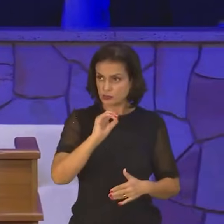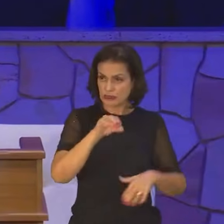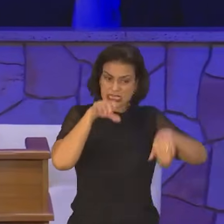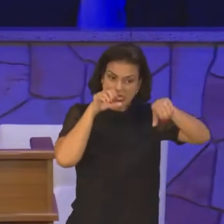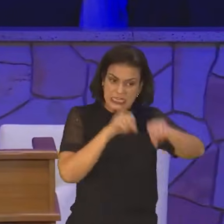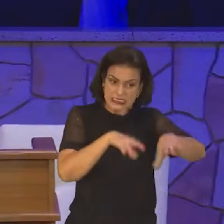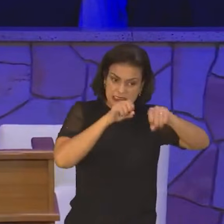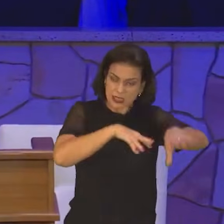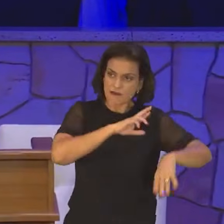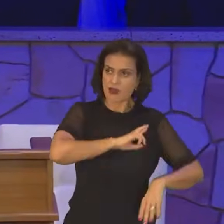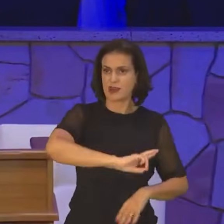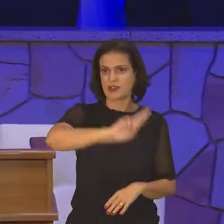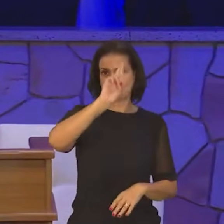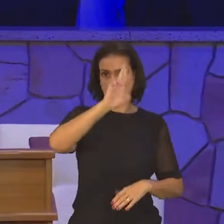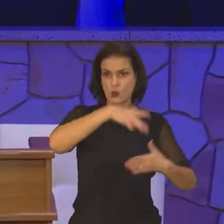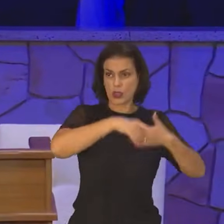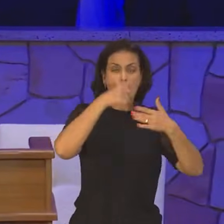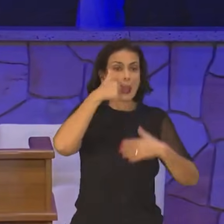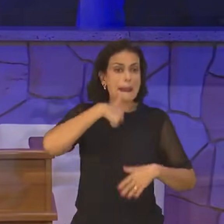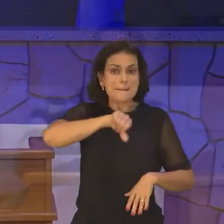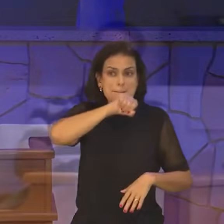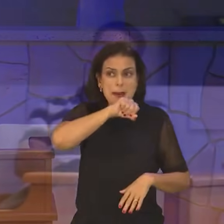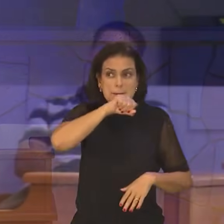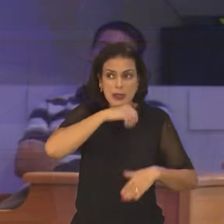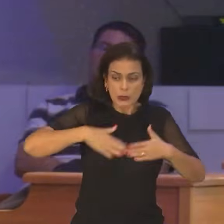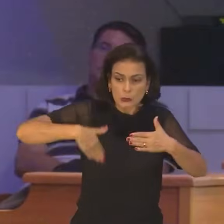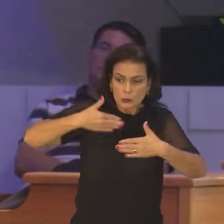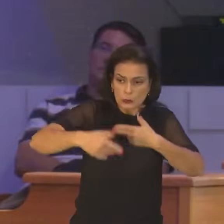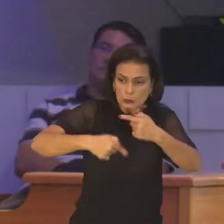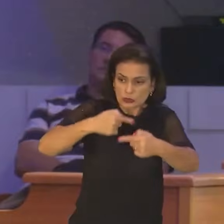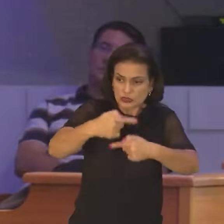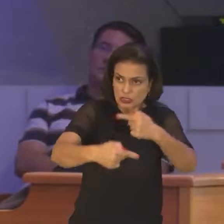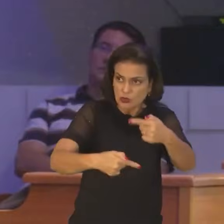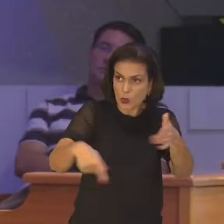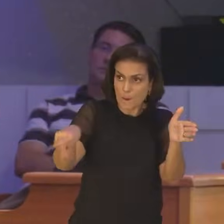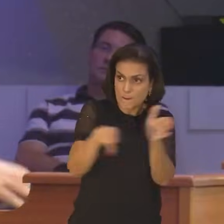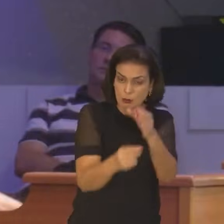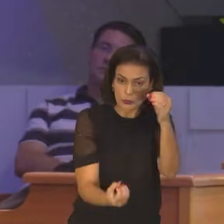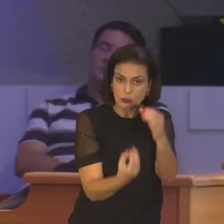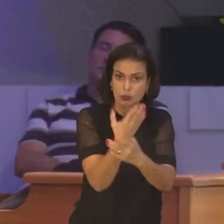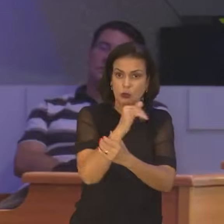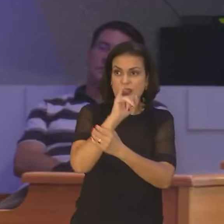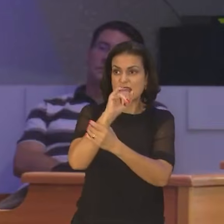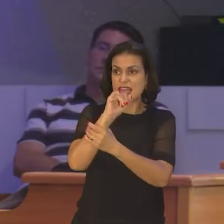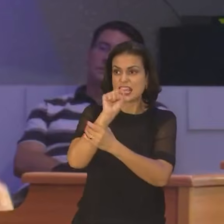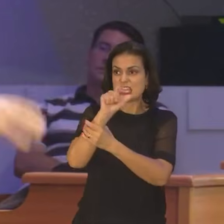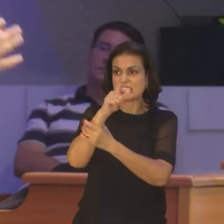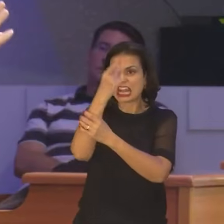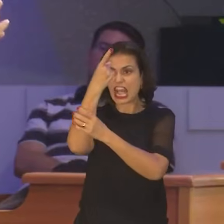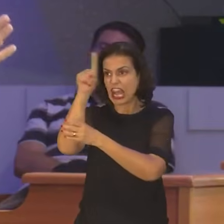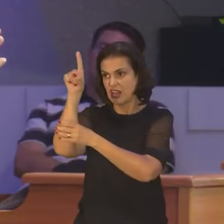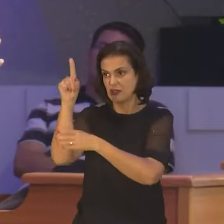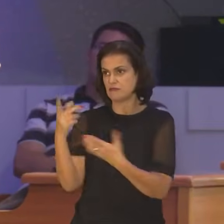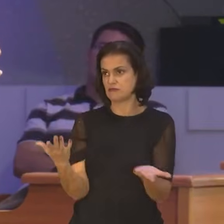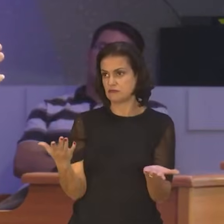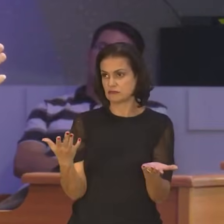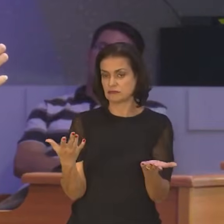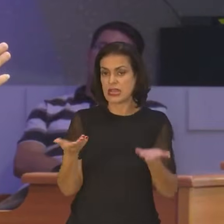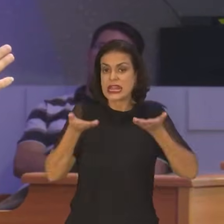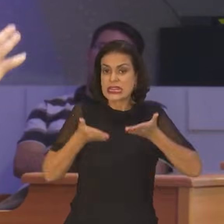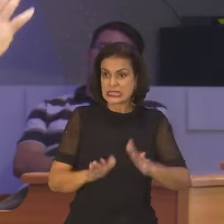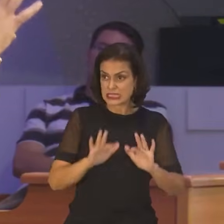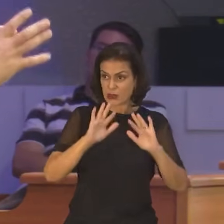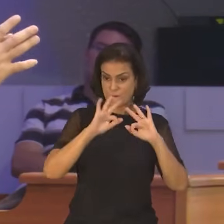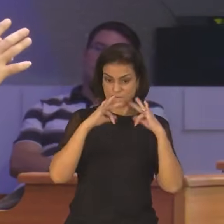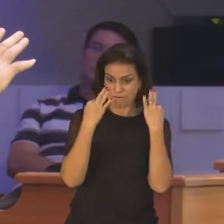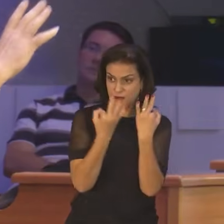a religião. A minha mãe vem descendente do fundador do Islã. Nascer num lar muçulmano,